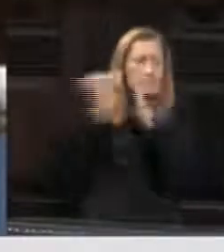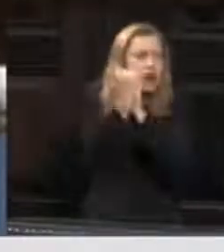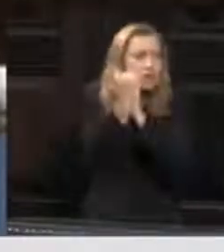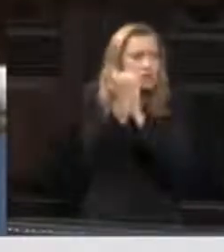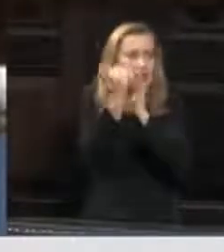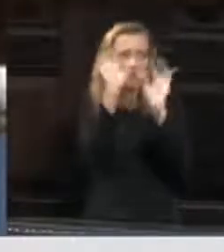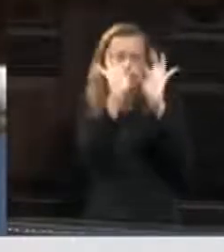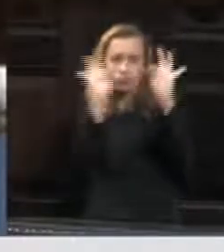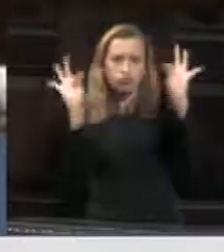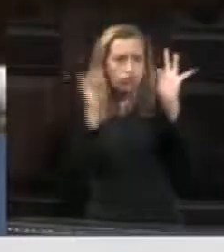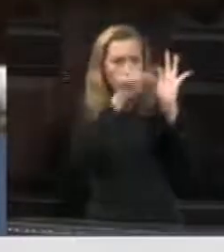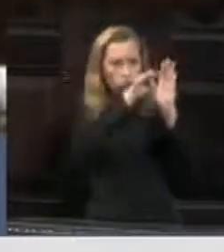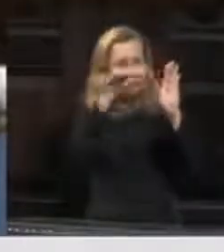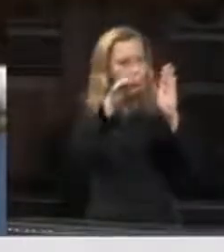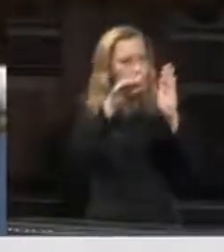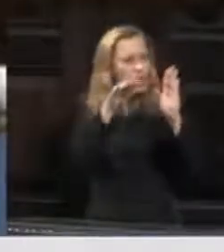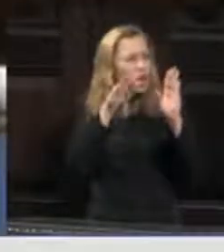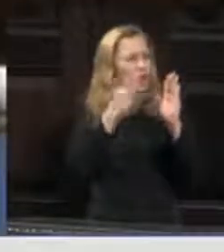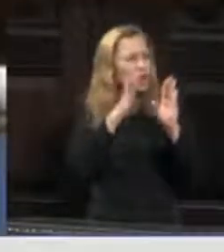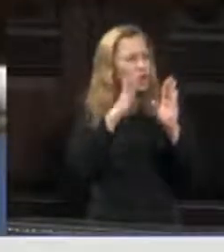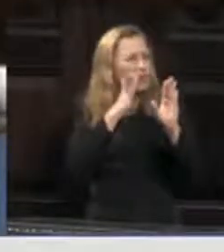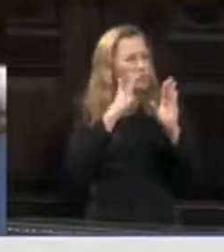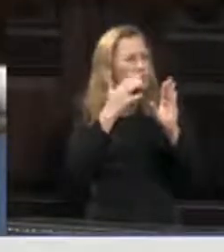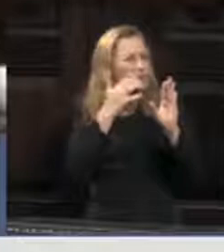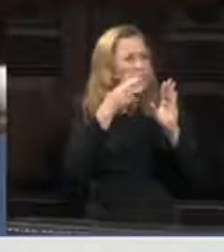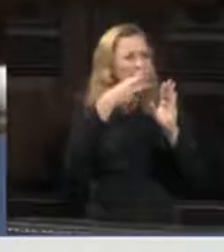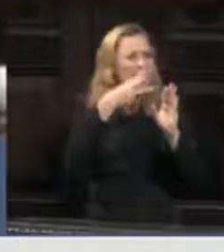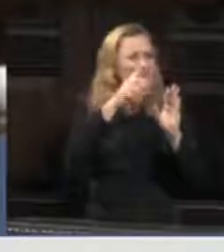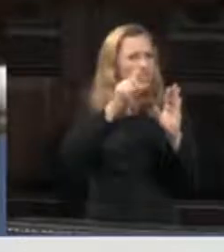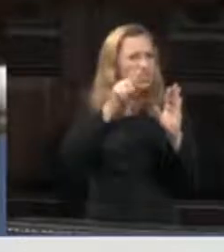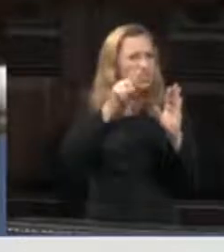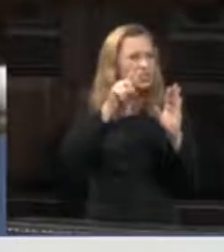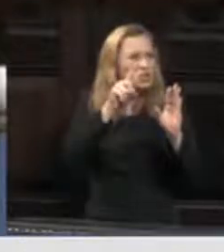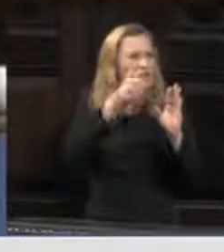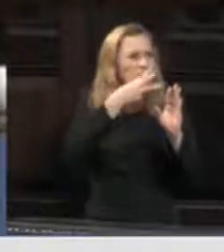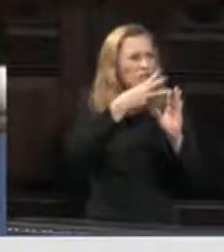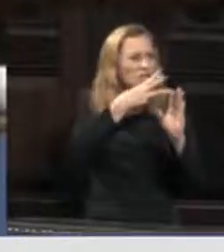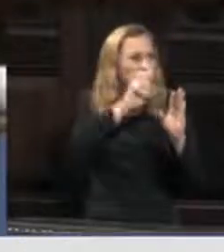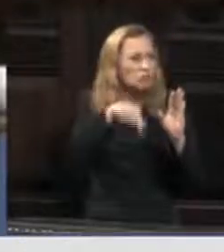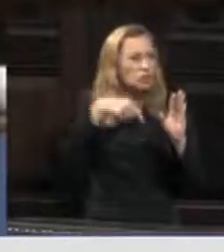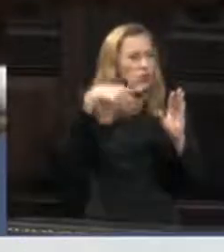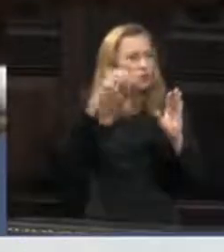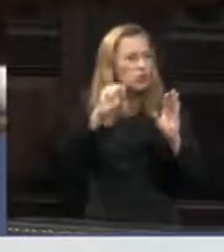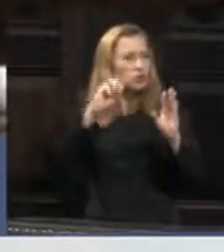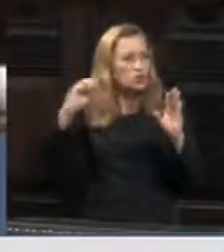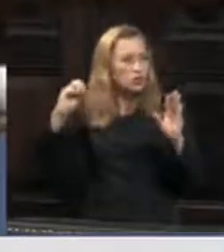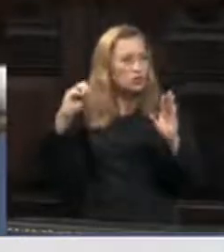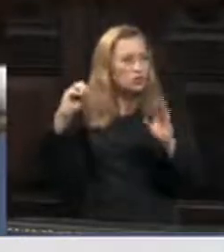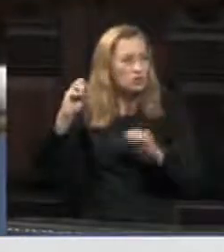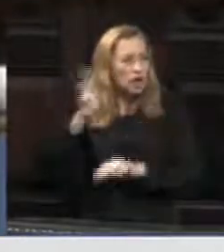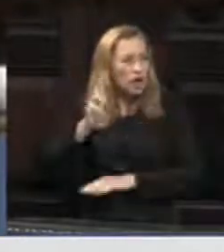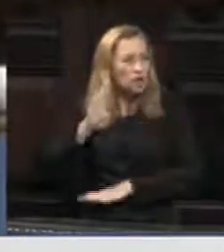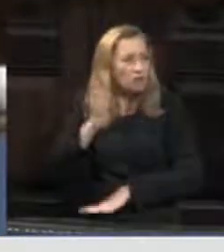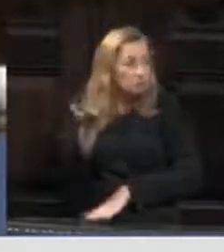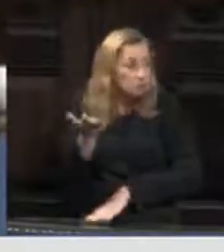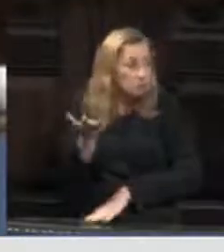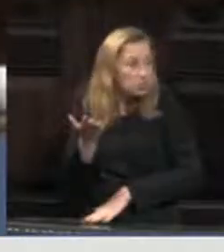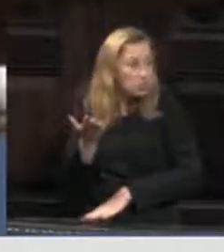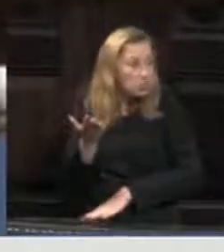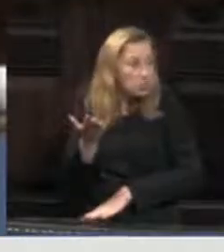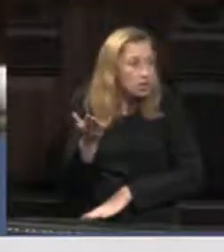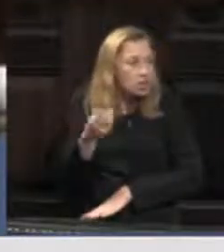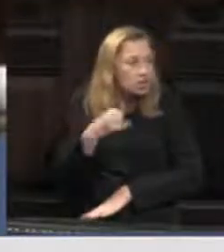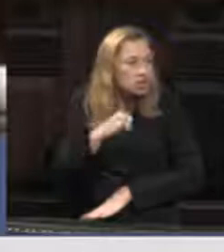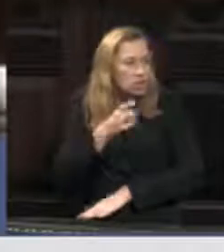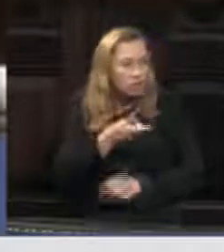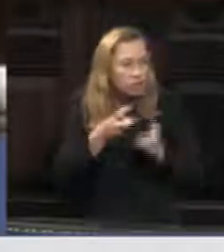do piso salarial se não me engano e 3.800 reais então se desenvolver